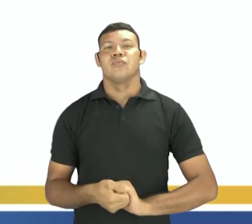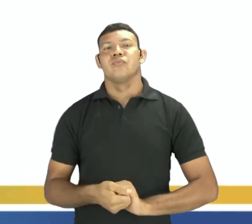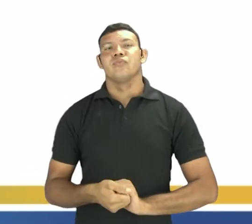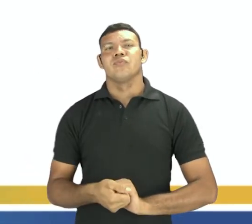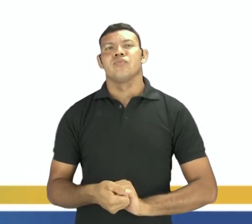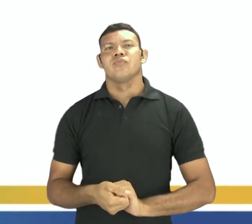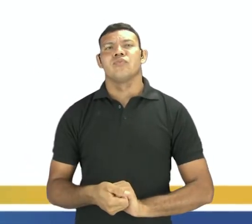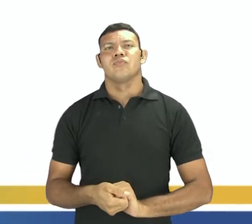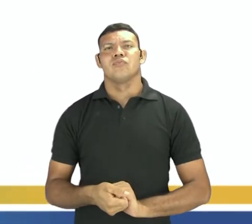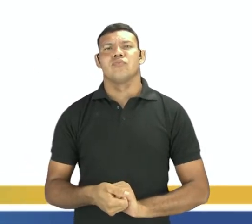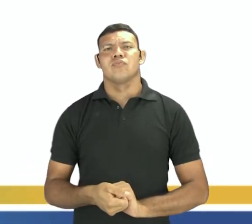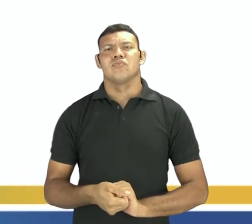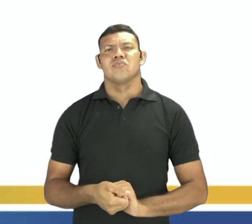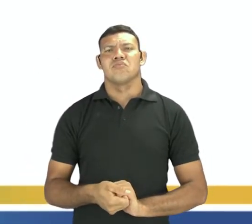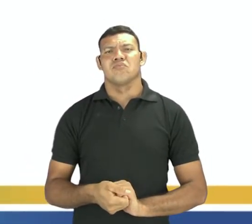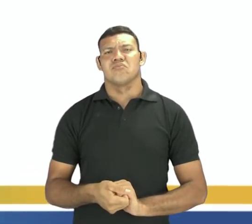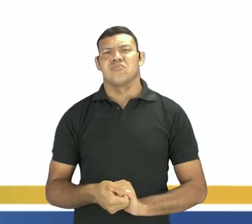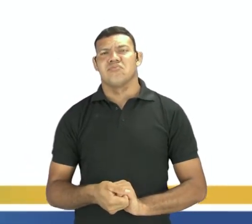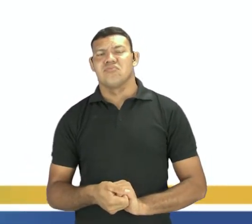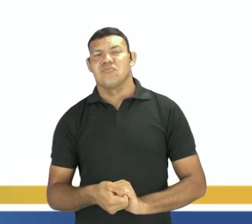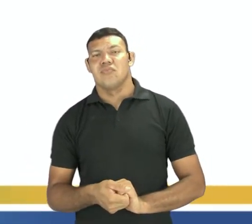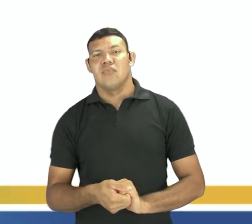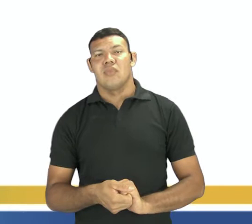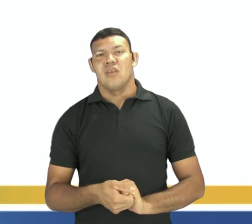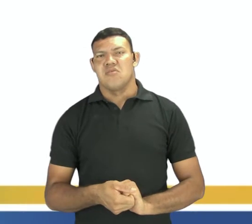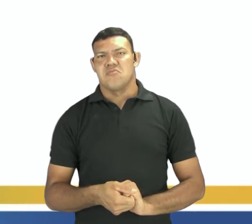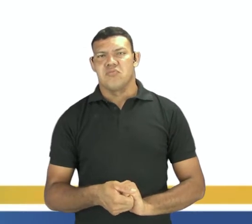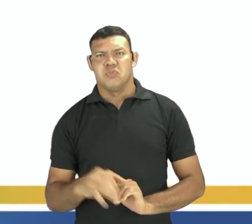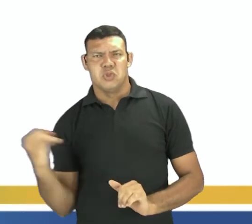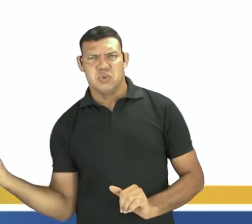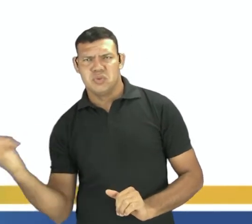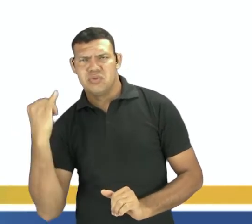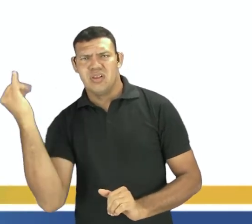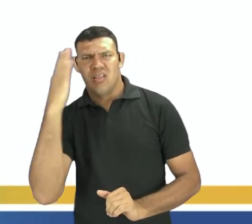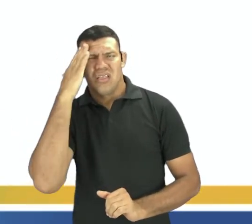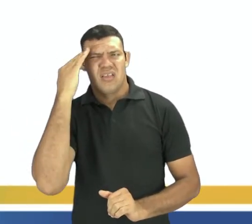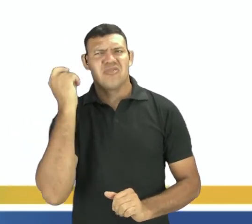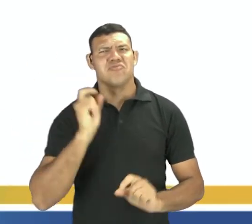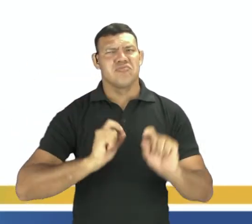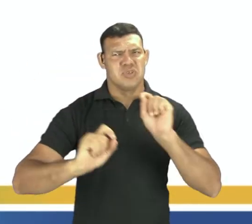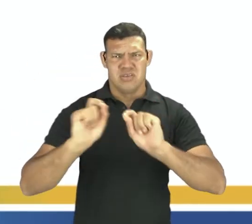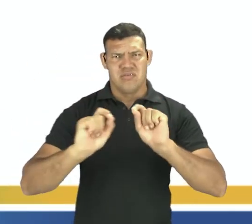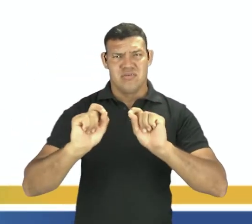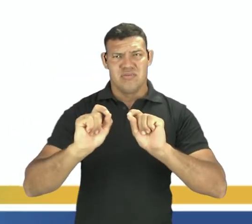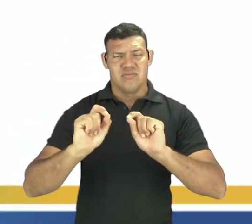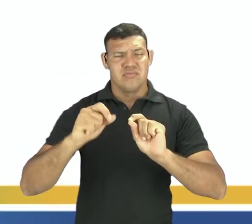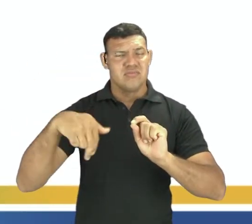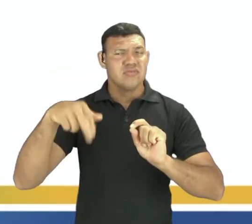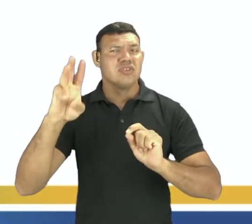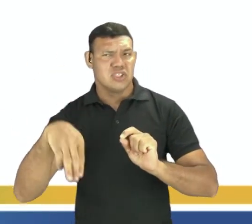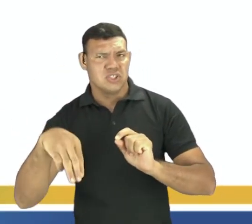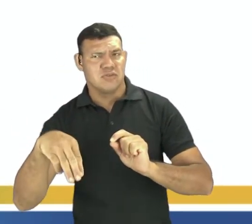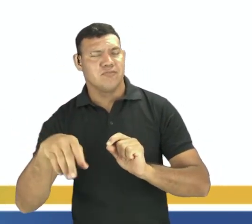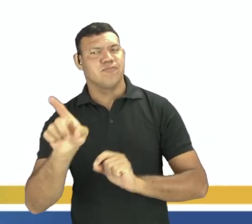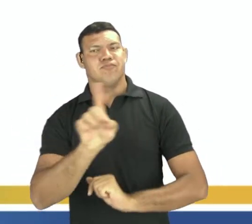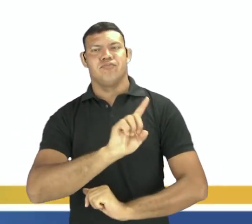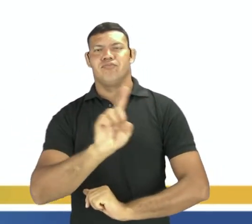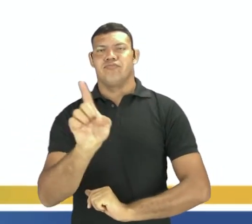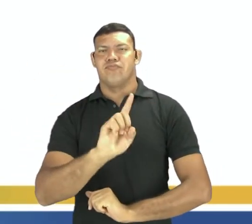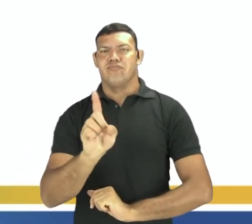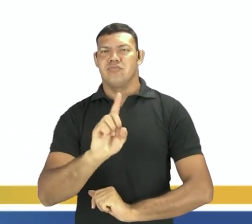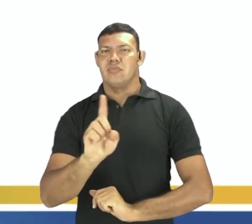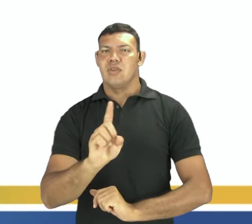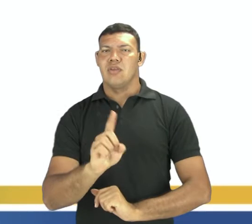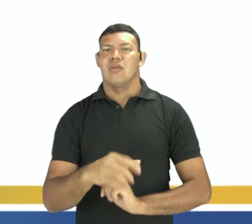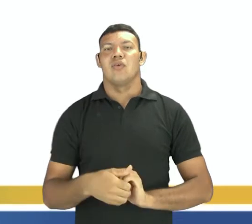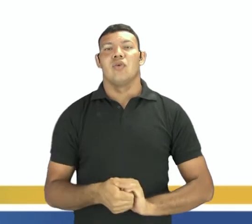parênteses porque é opcional. Não interessa quem praticou a ação, ou então, até mesmo nós não sabemos. Ok? O foco não é em quem pratica